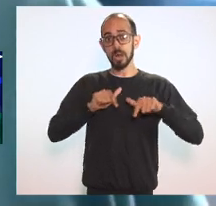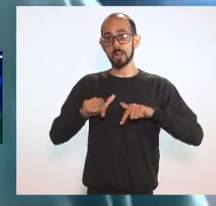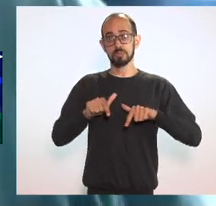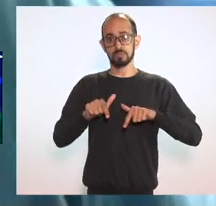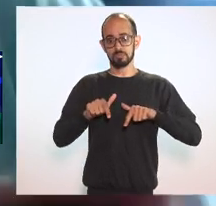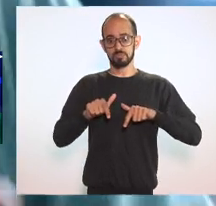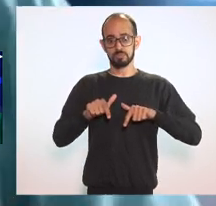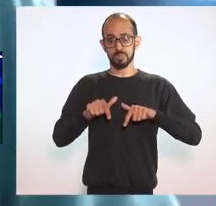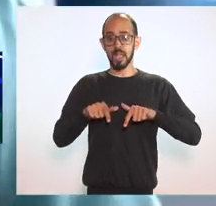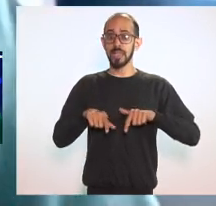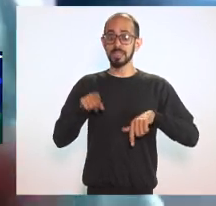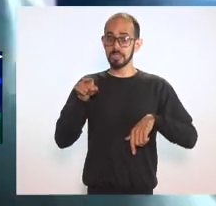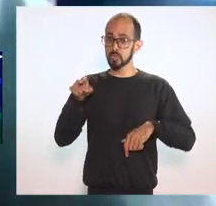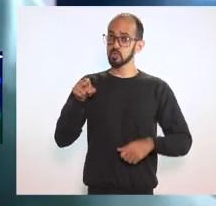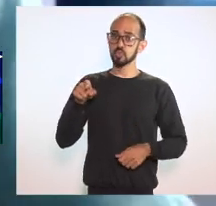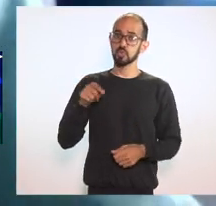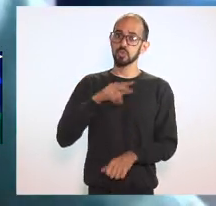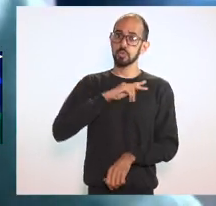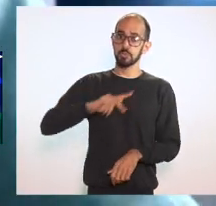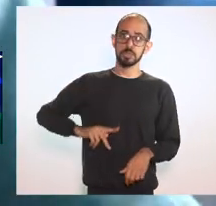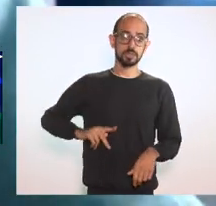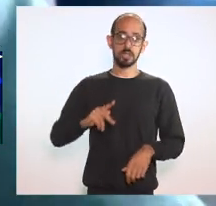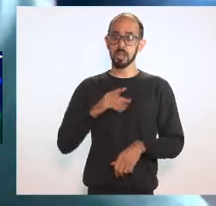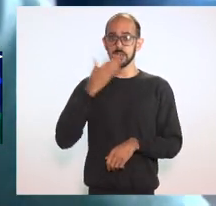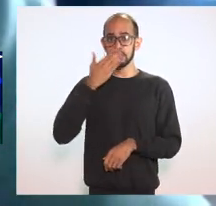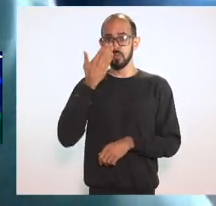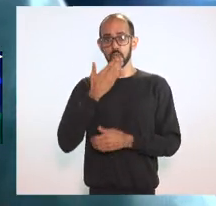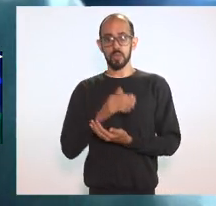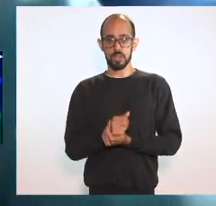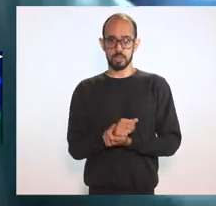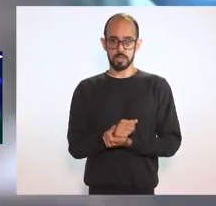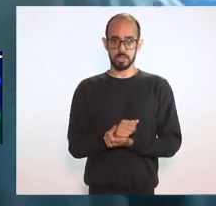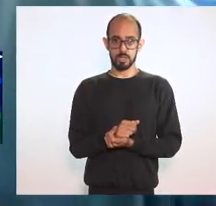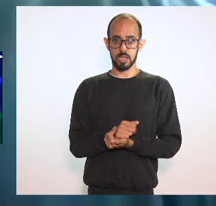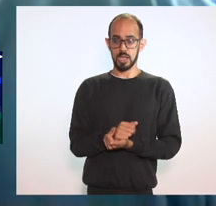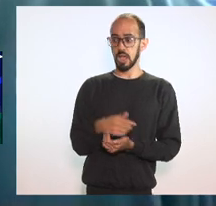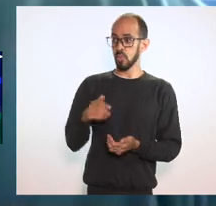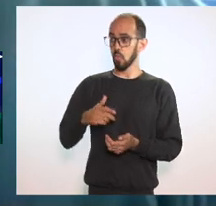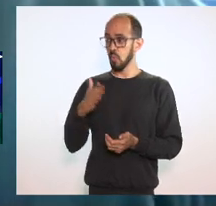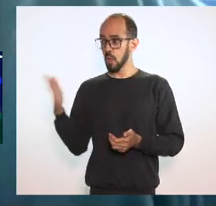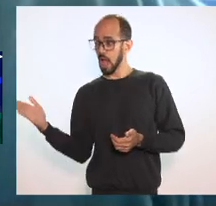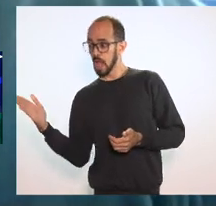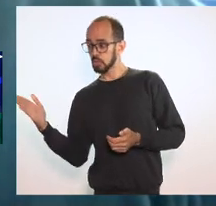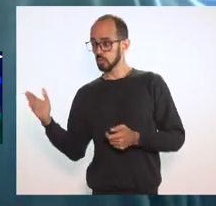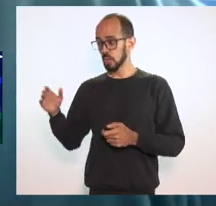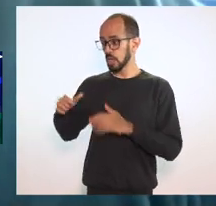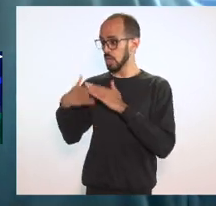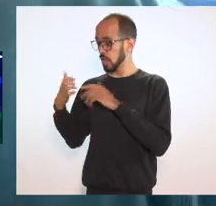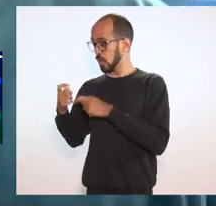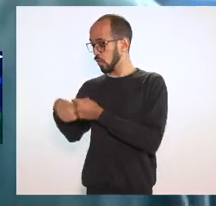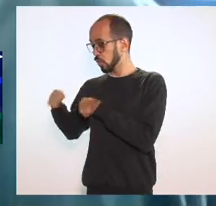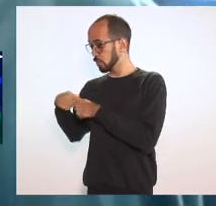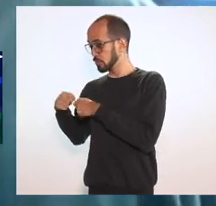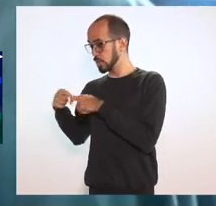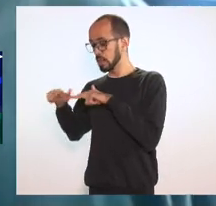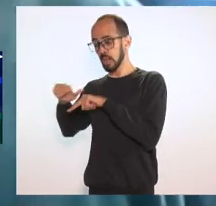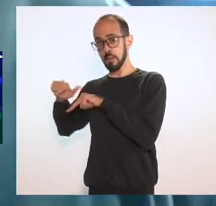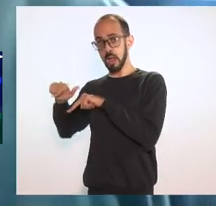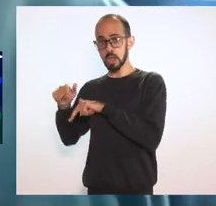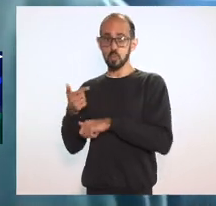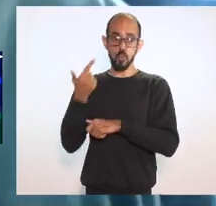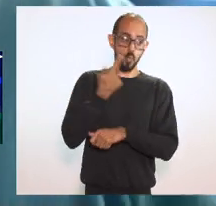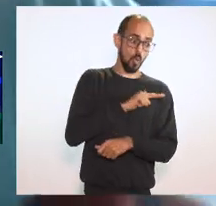bolsonaro tem feito de um lado economia emprego de outro lado medidas restritivas de